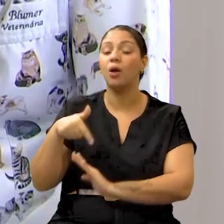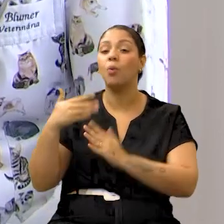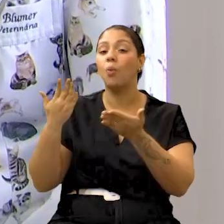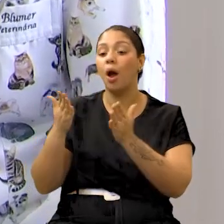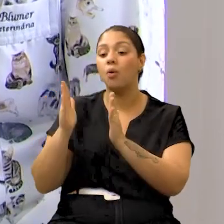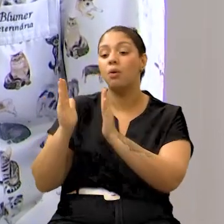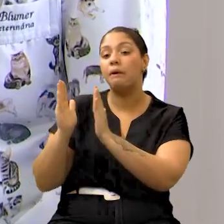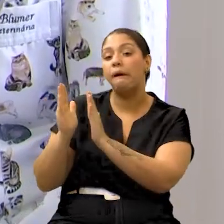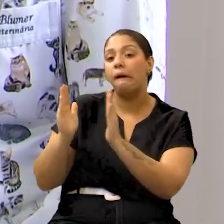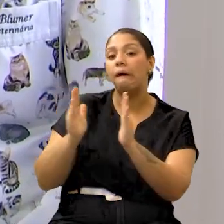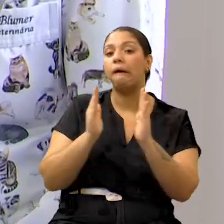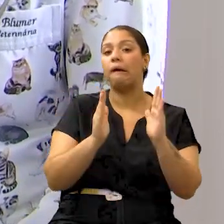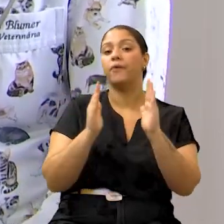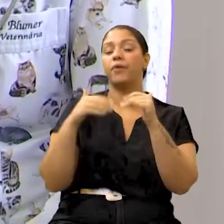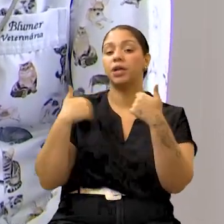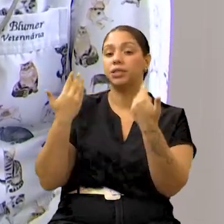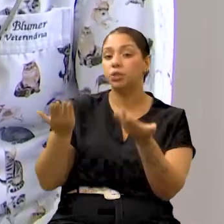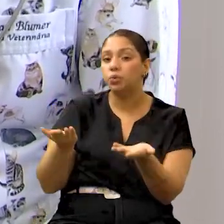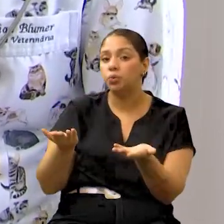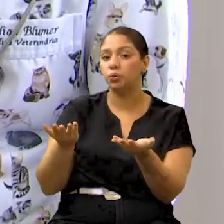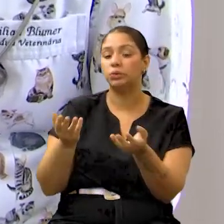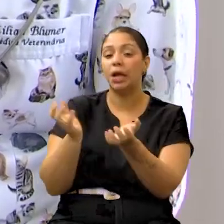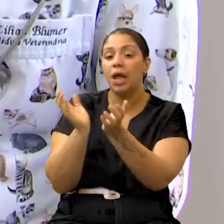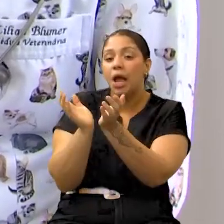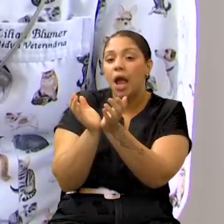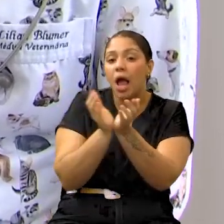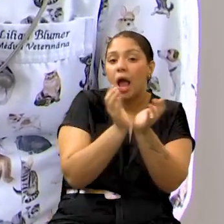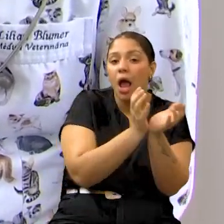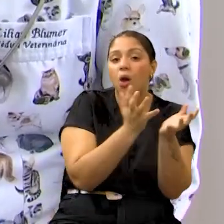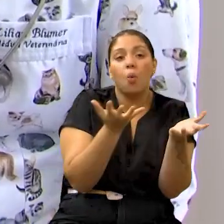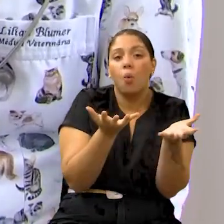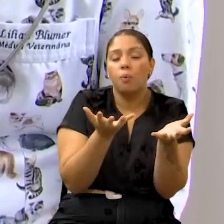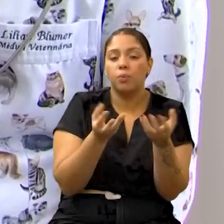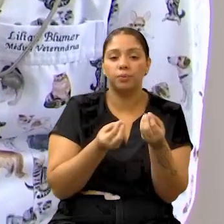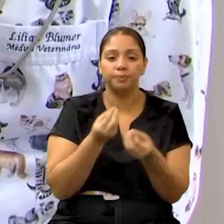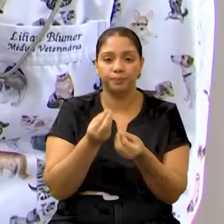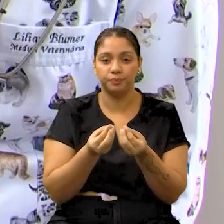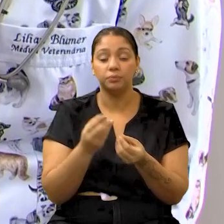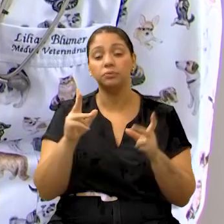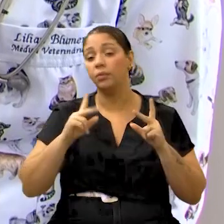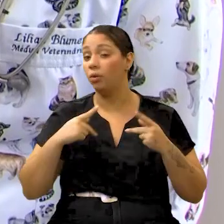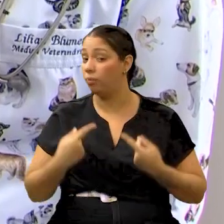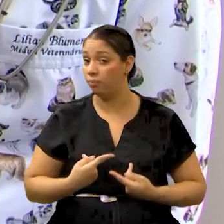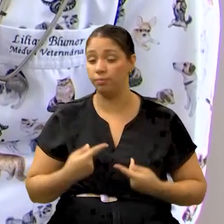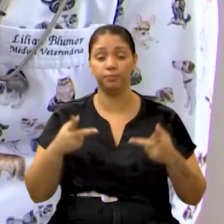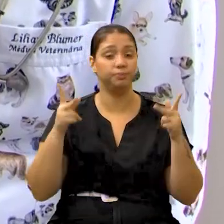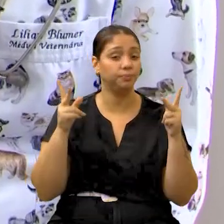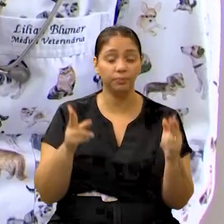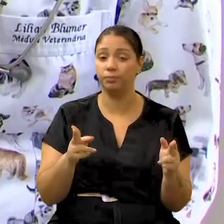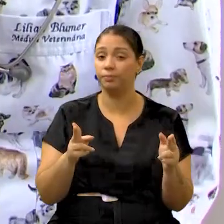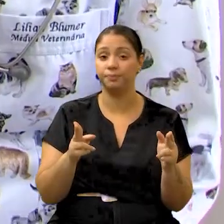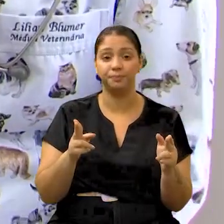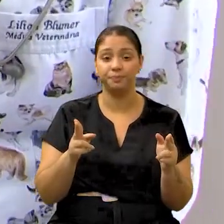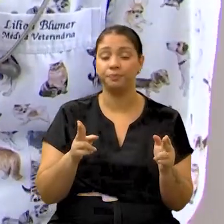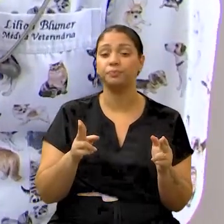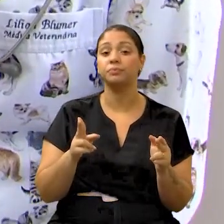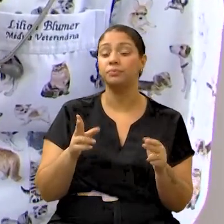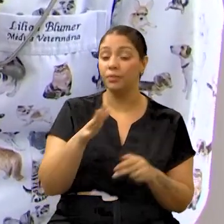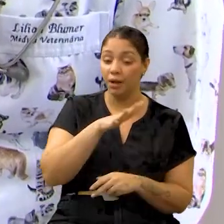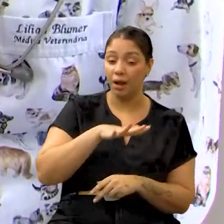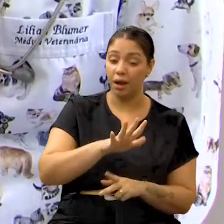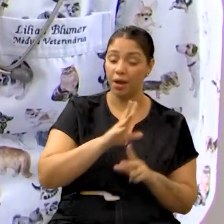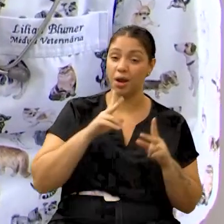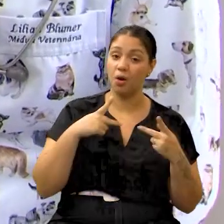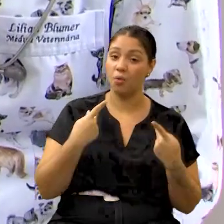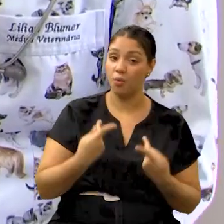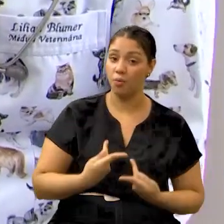o estágio da doença renal que o paciente se apresenta. Em seres humanos é a mesma coisa. Na nefrologia